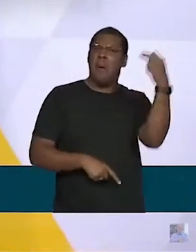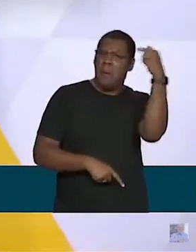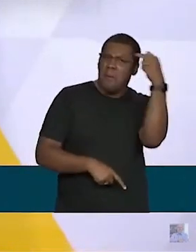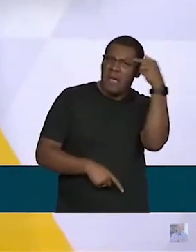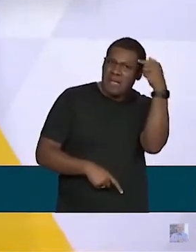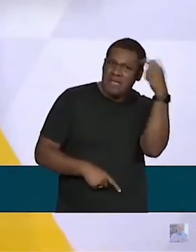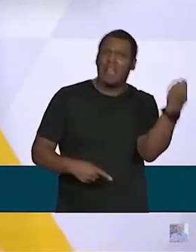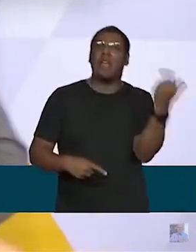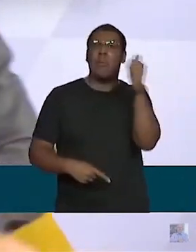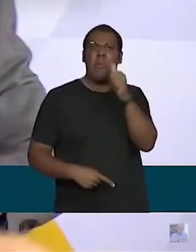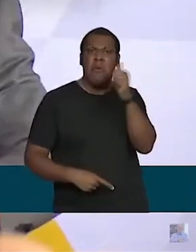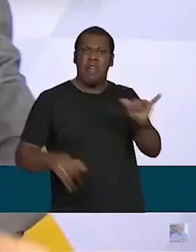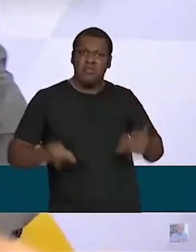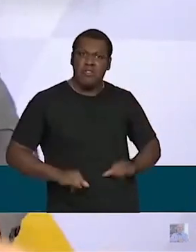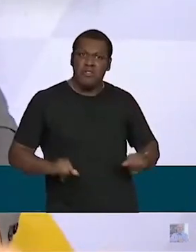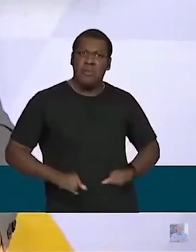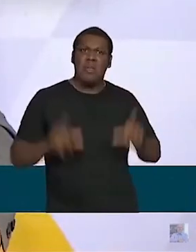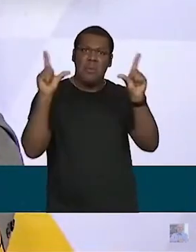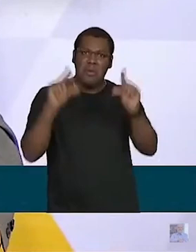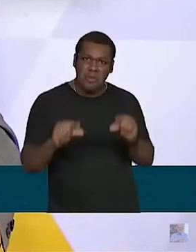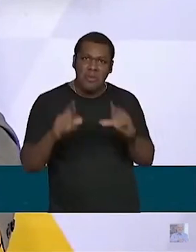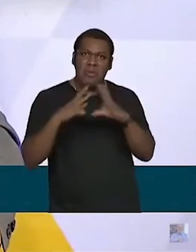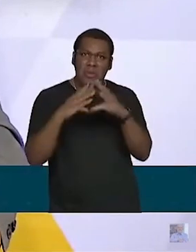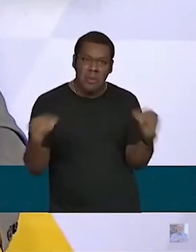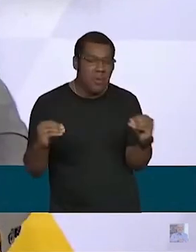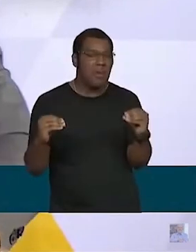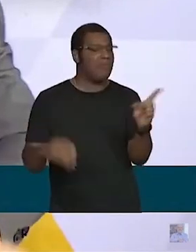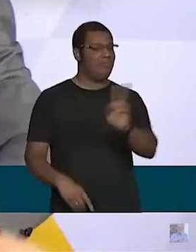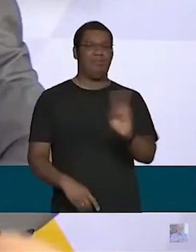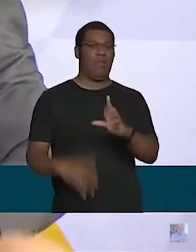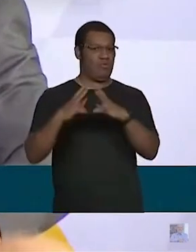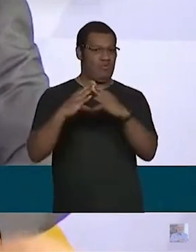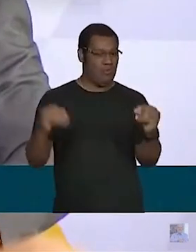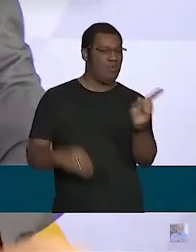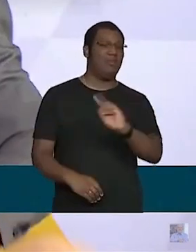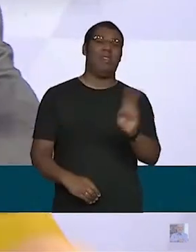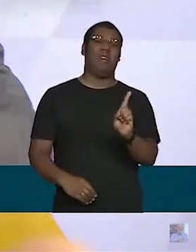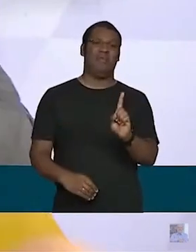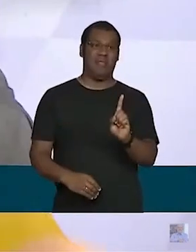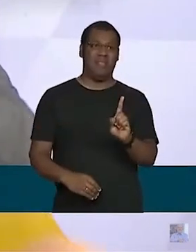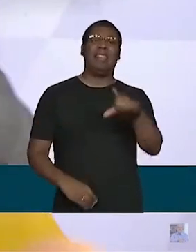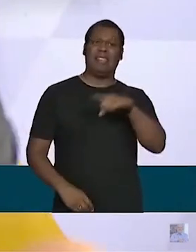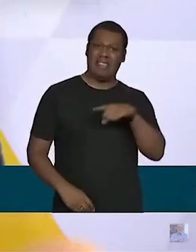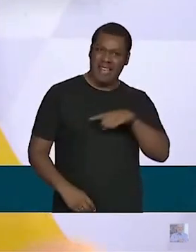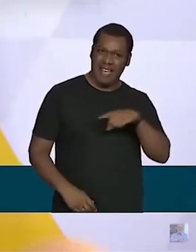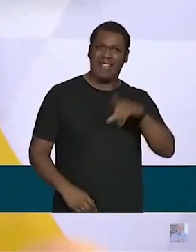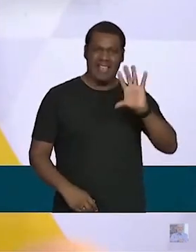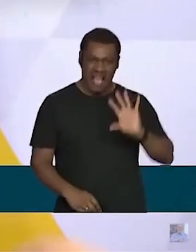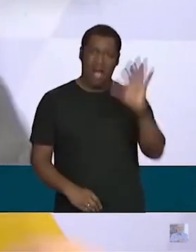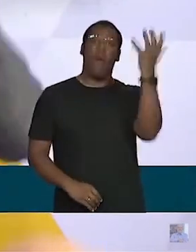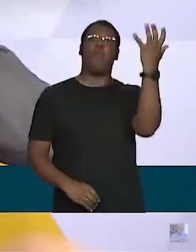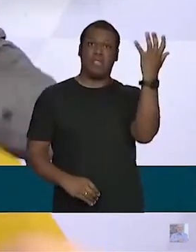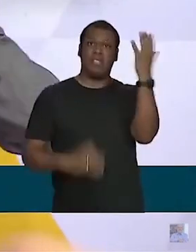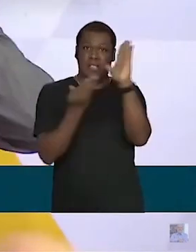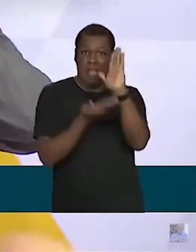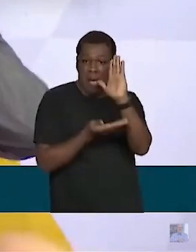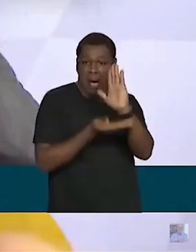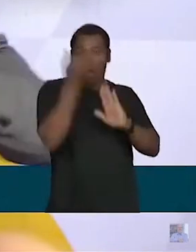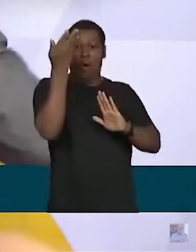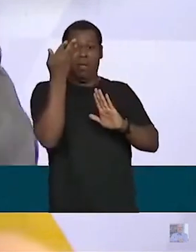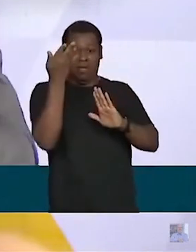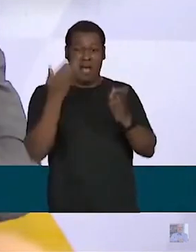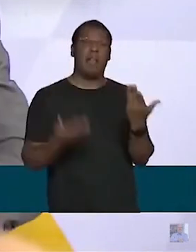iria desaparecer. Não desapareceu. Pelo contrário, em muitos momentos aumentou. Inclusive,